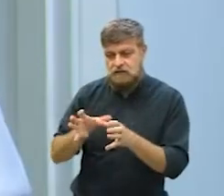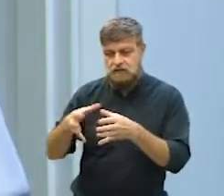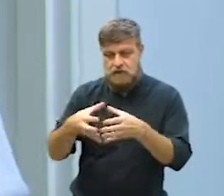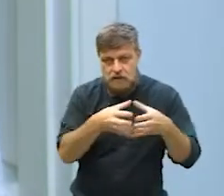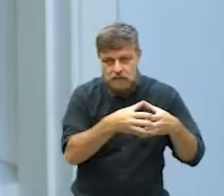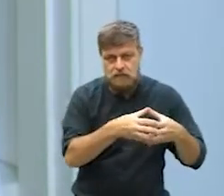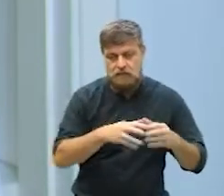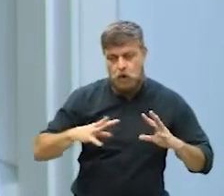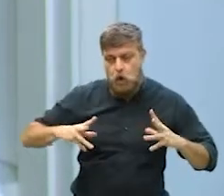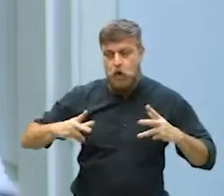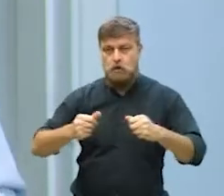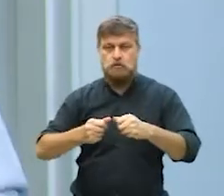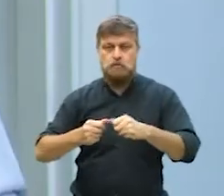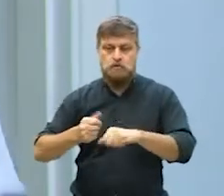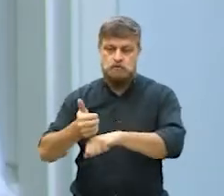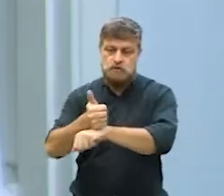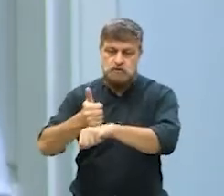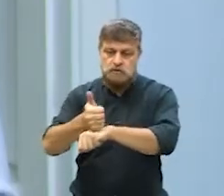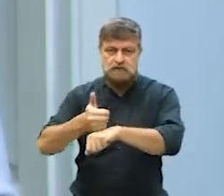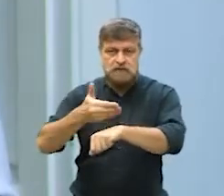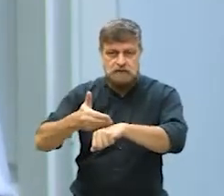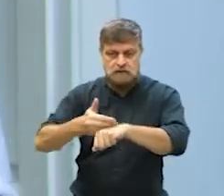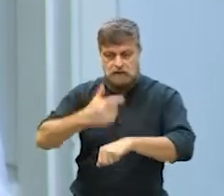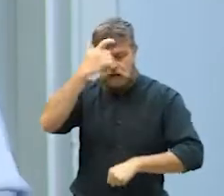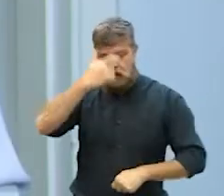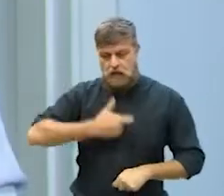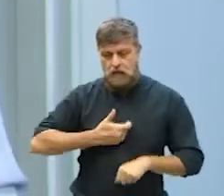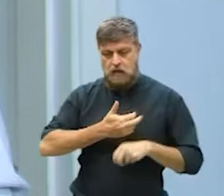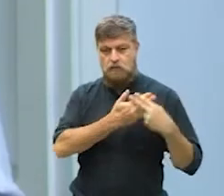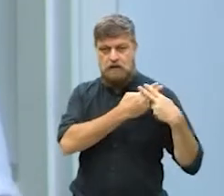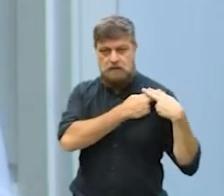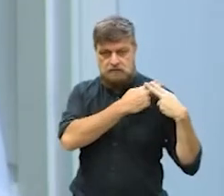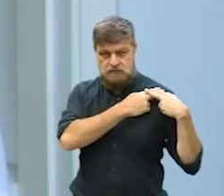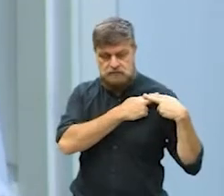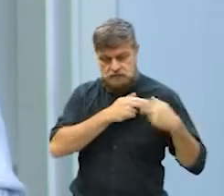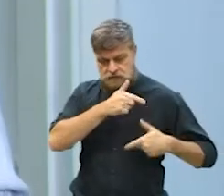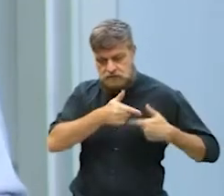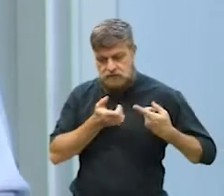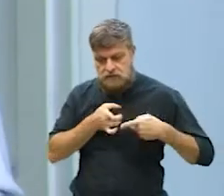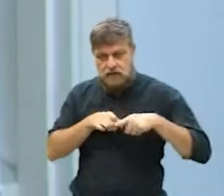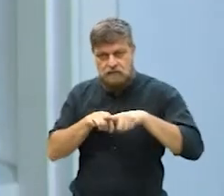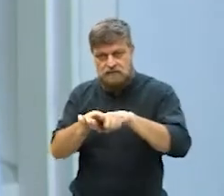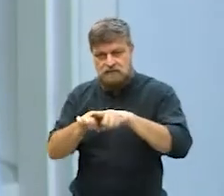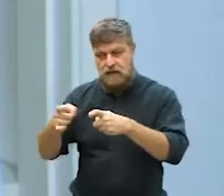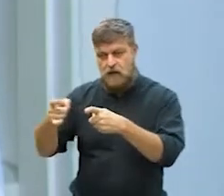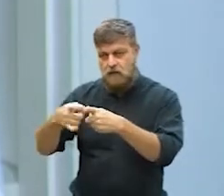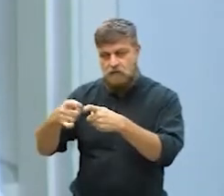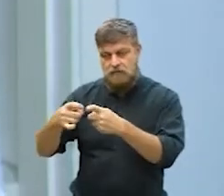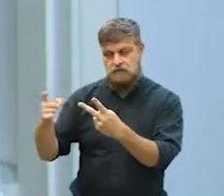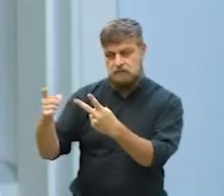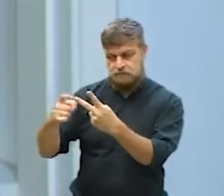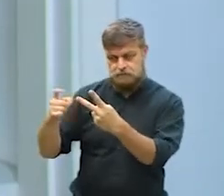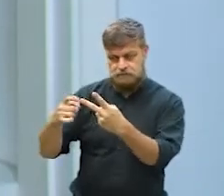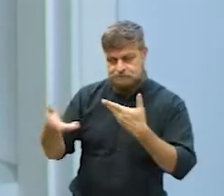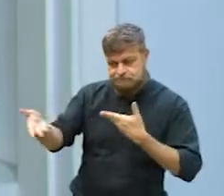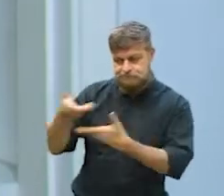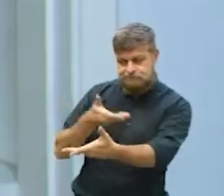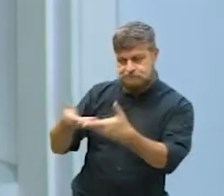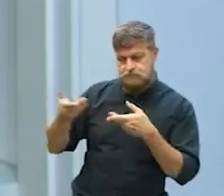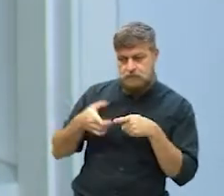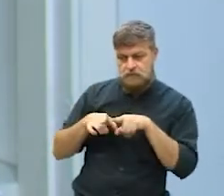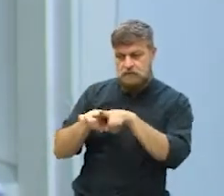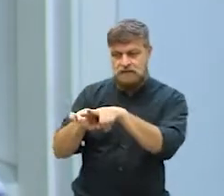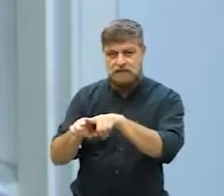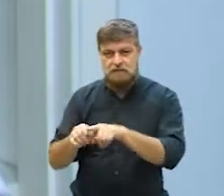técnica, treinamento das equipes, né? Toda a equipe é treinada, então isso é o farmacêutico que é responsável. A gente trabalha muito em parceria com os médicos